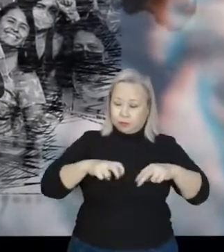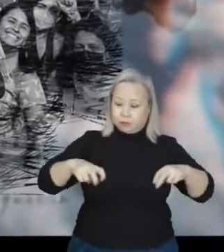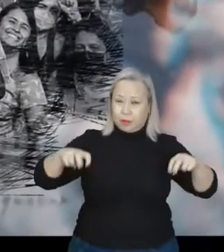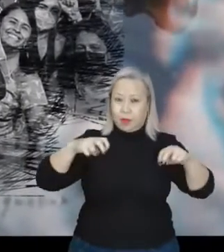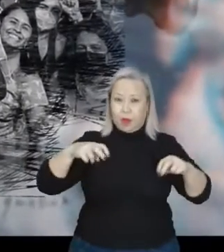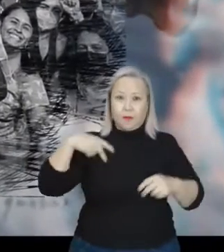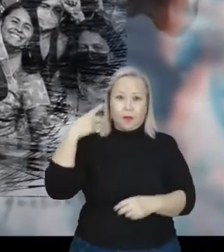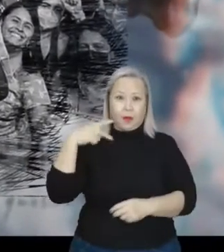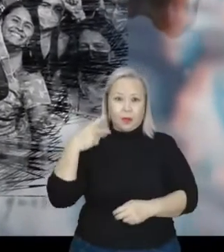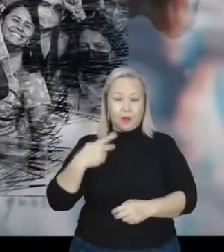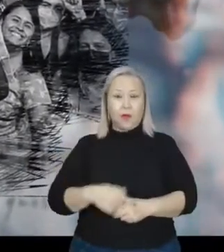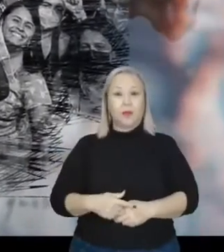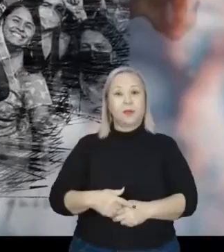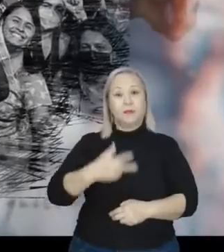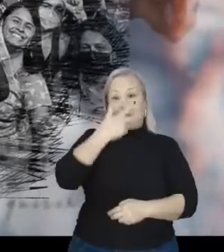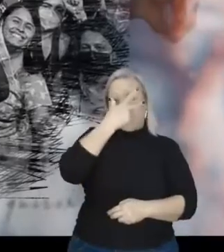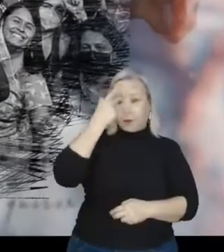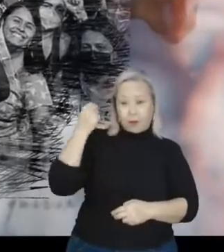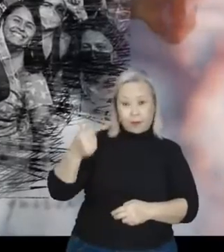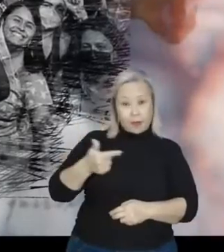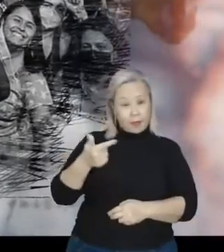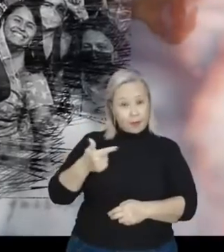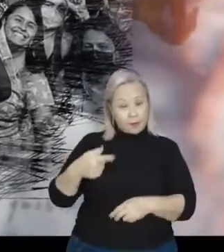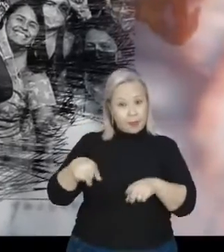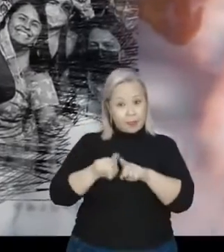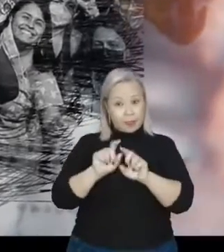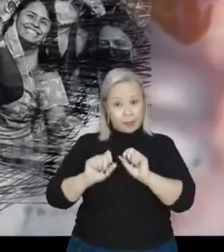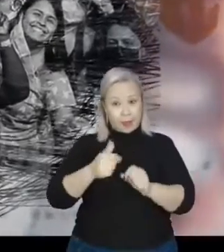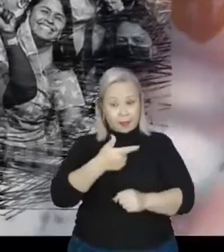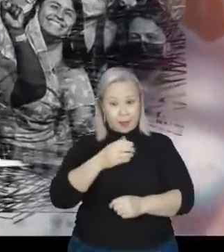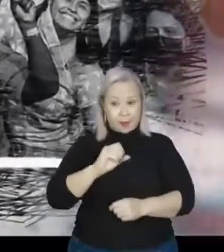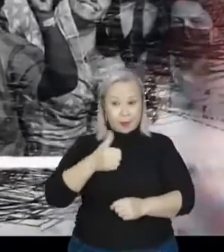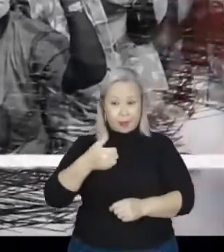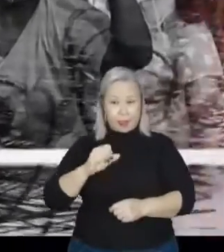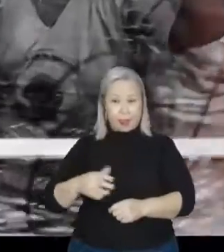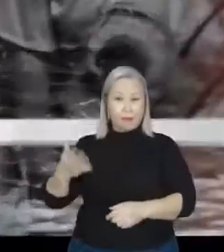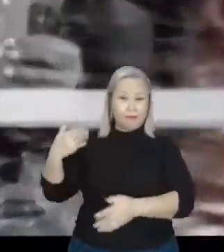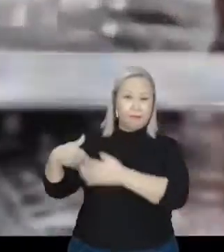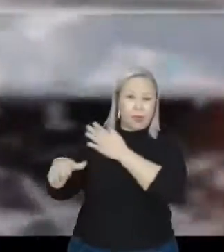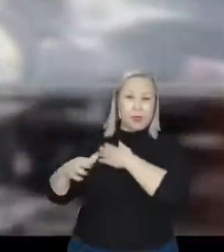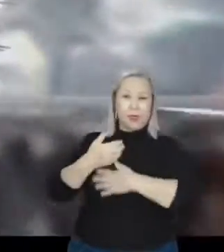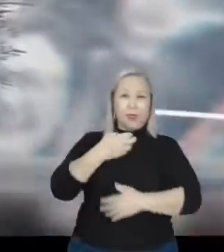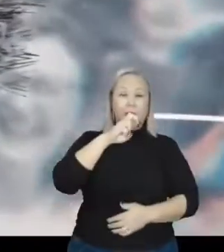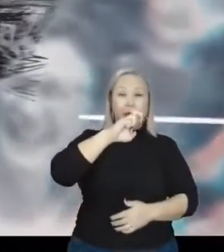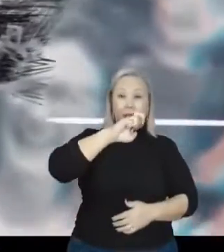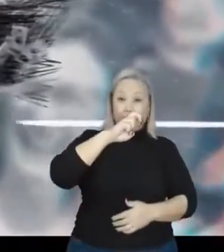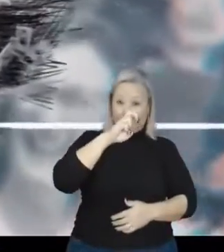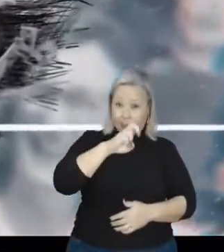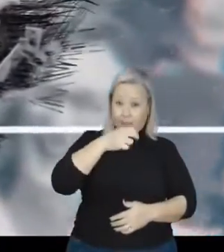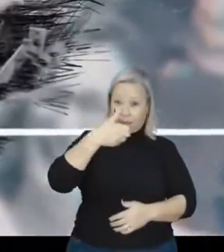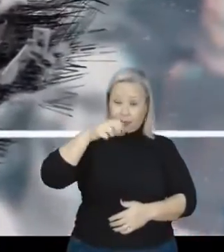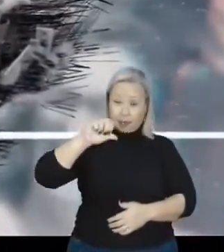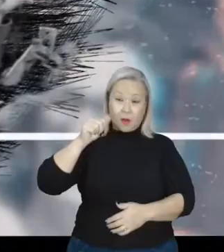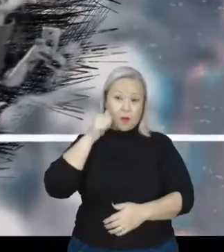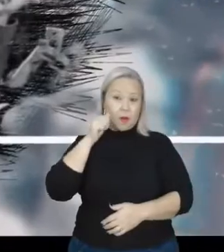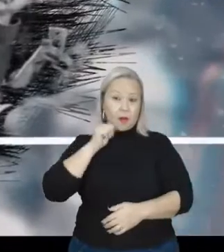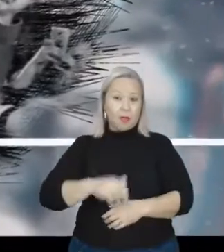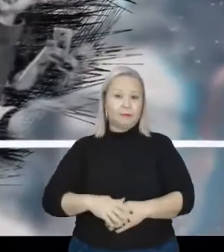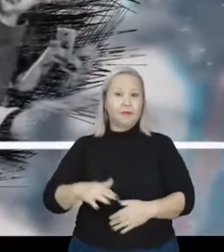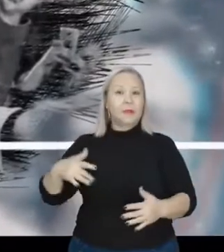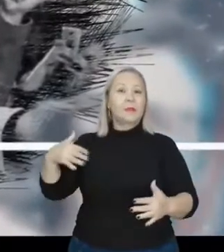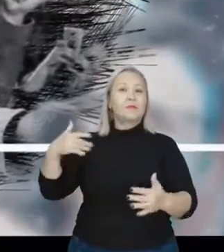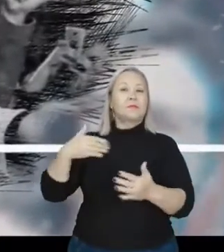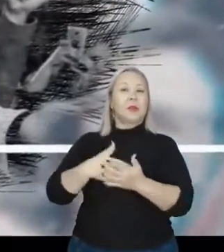e vice-prefeitas eleitas. Em 2016, eram 519 mulheres. Já em 2020, passamos